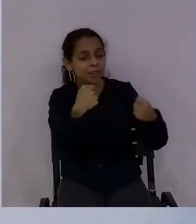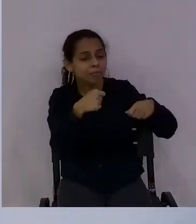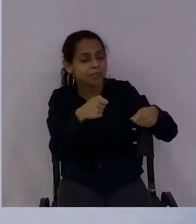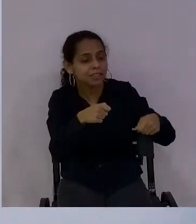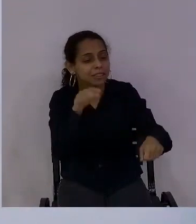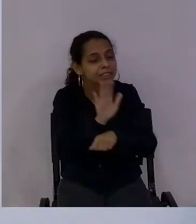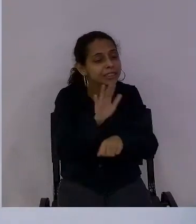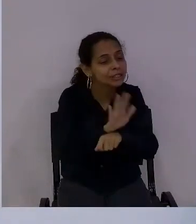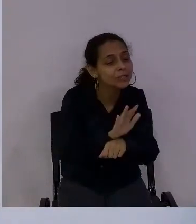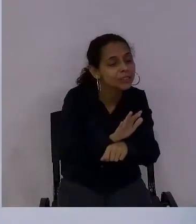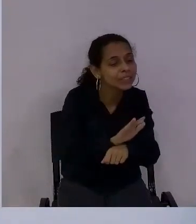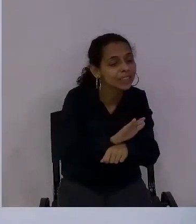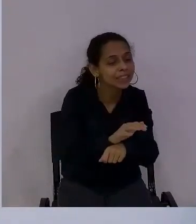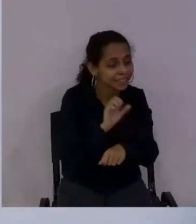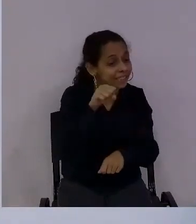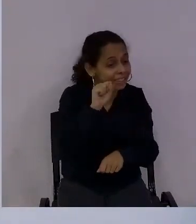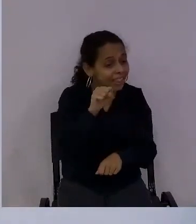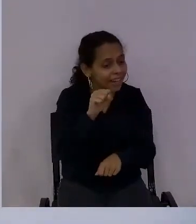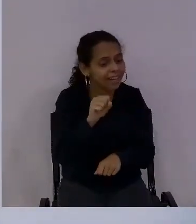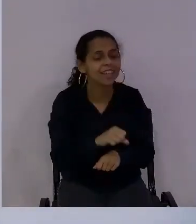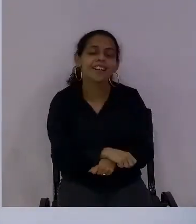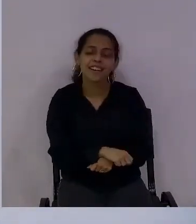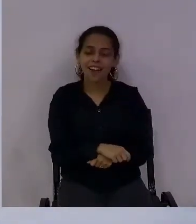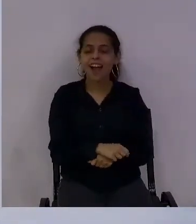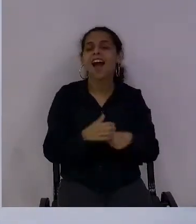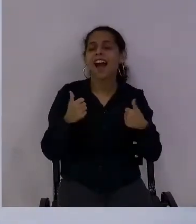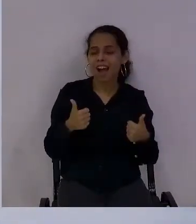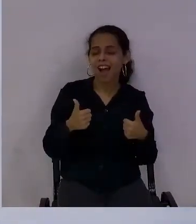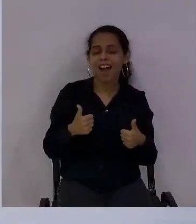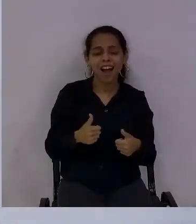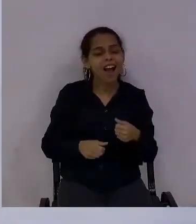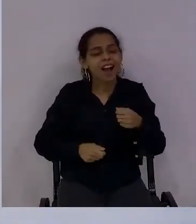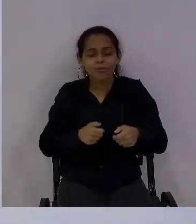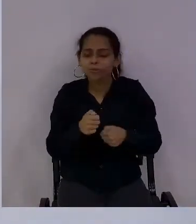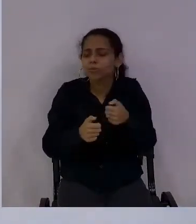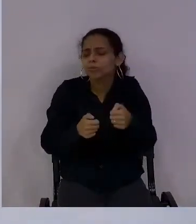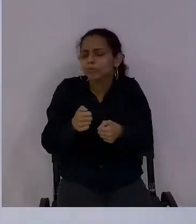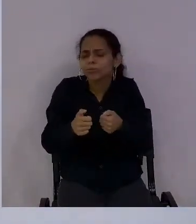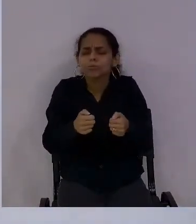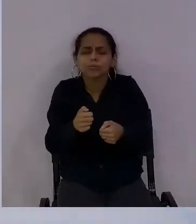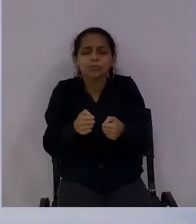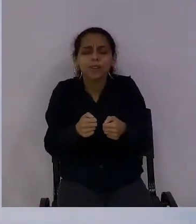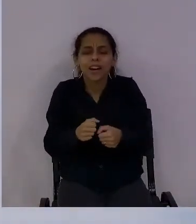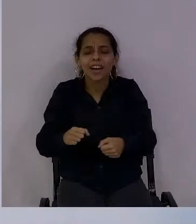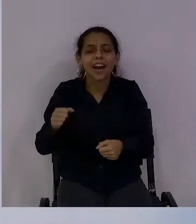Então ele assume o controle, passa da fase e o jogo continua de volta nas mãos do outro.